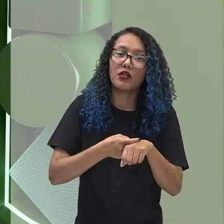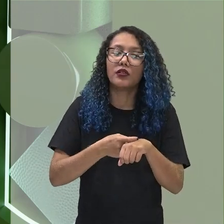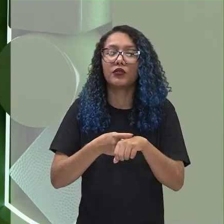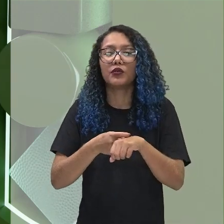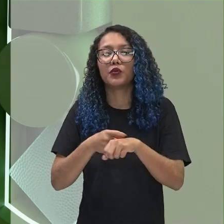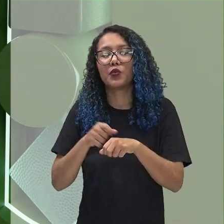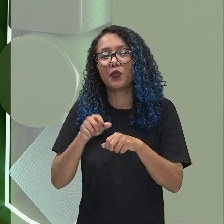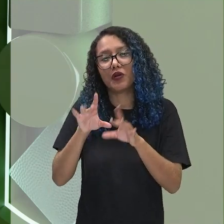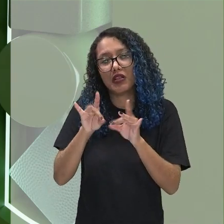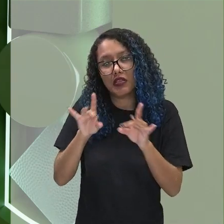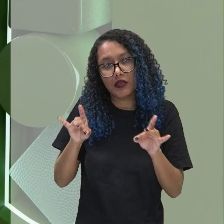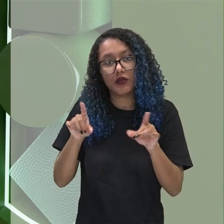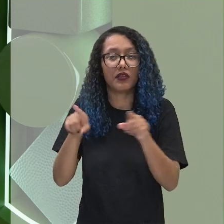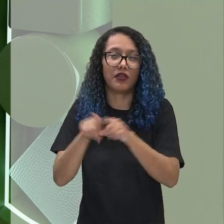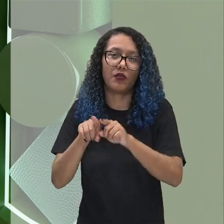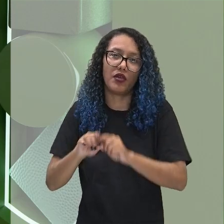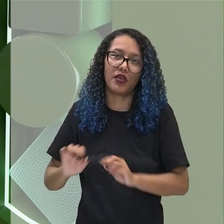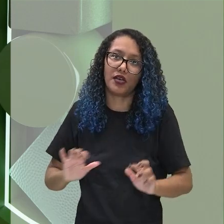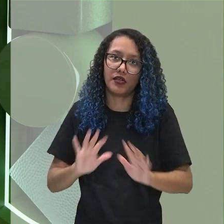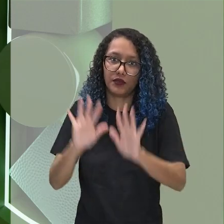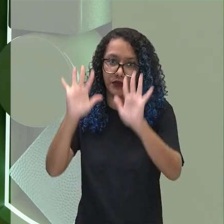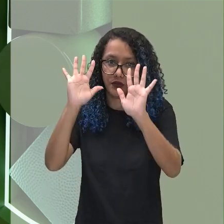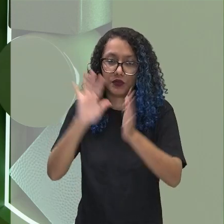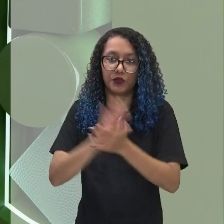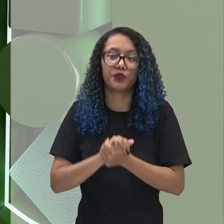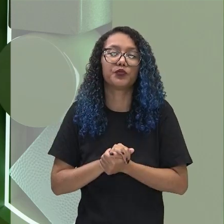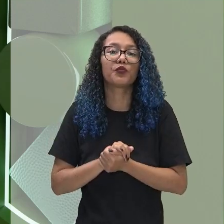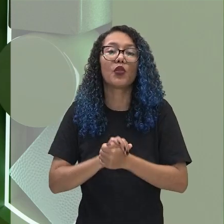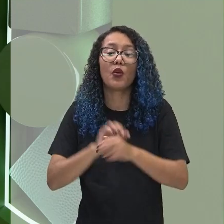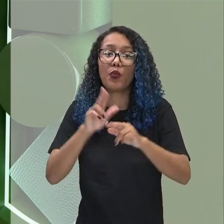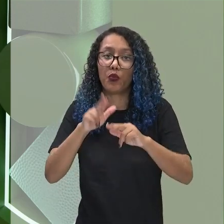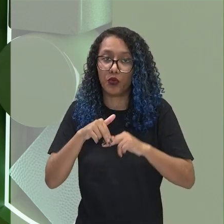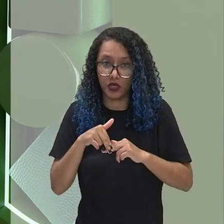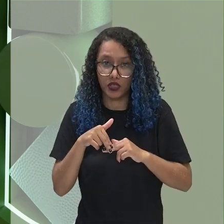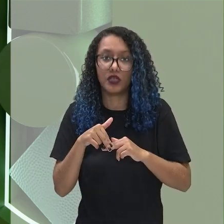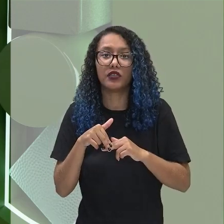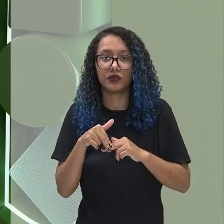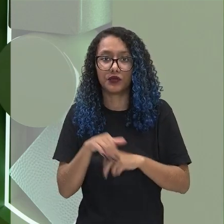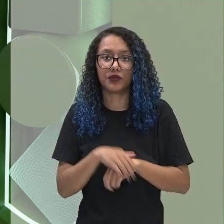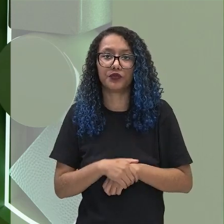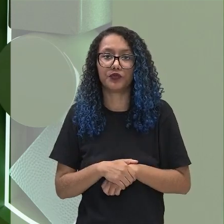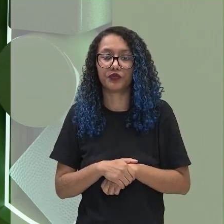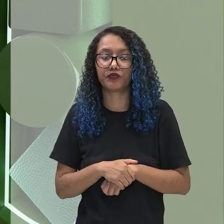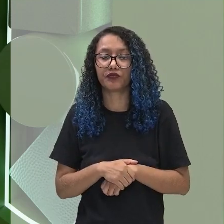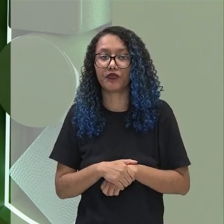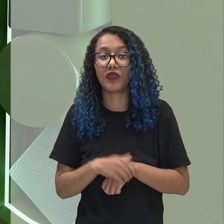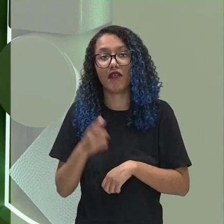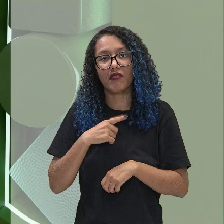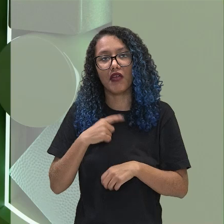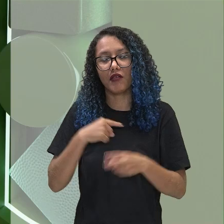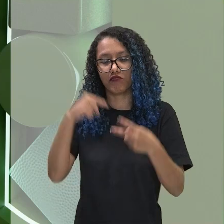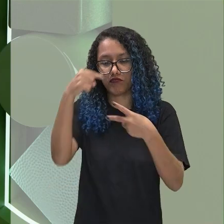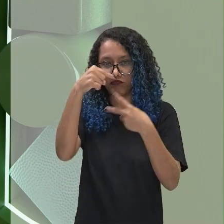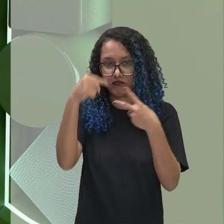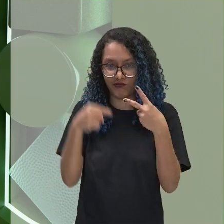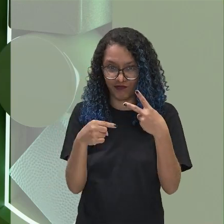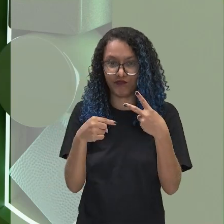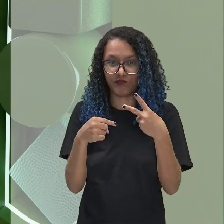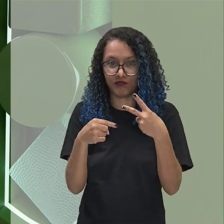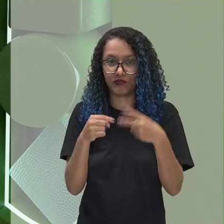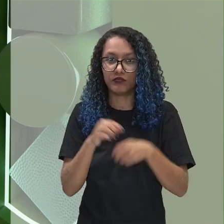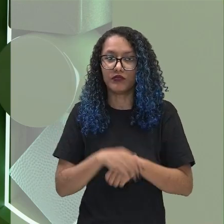na natureza. Então, por isso que se usa esse ponto de fusão e esse ponto de ebulição